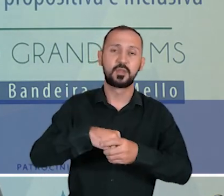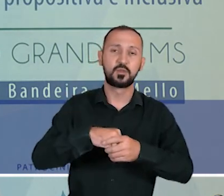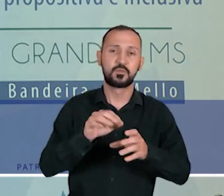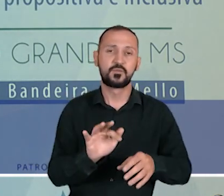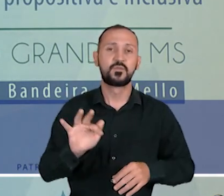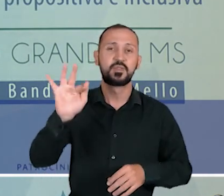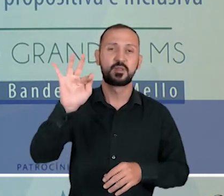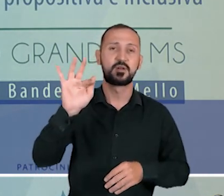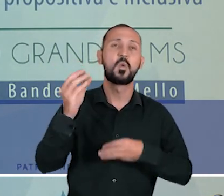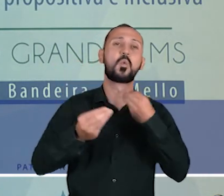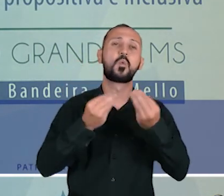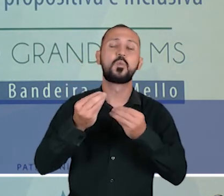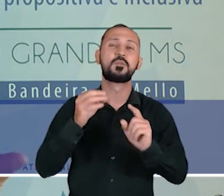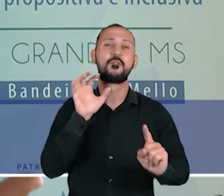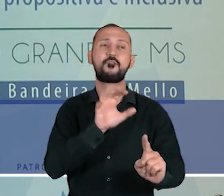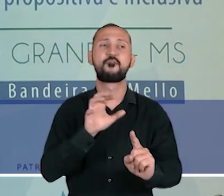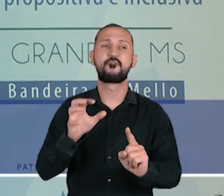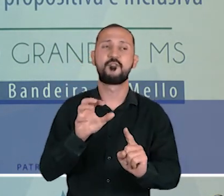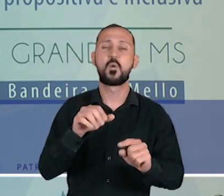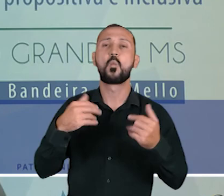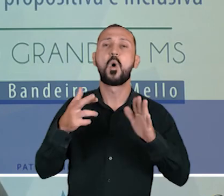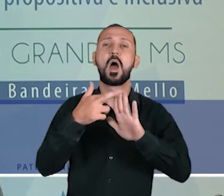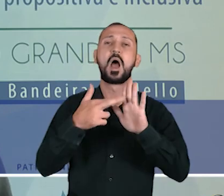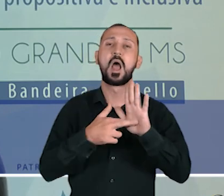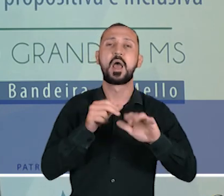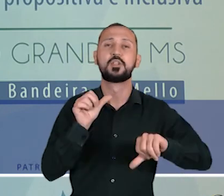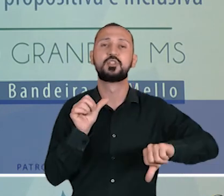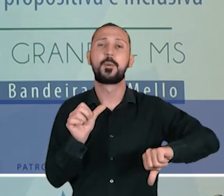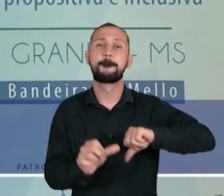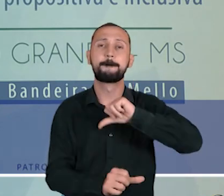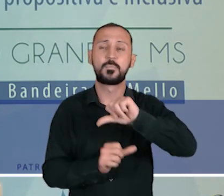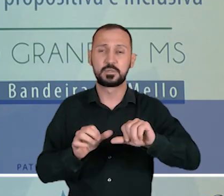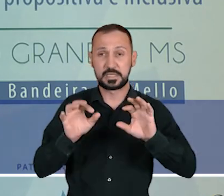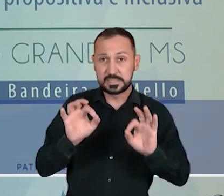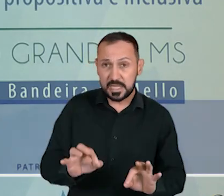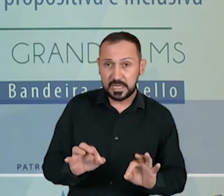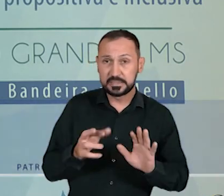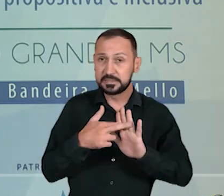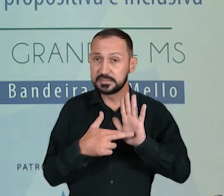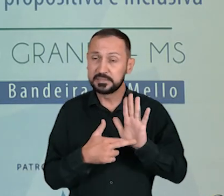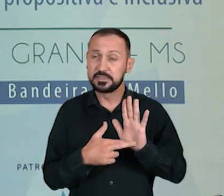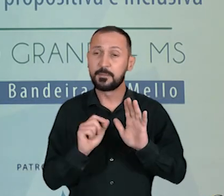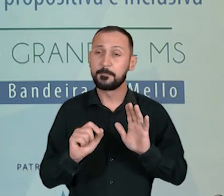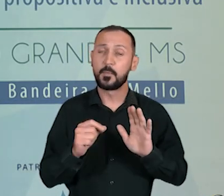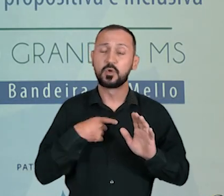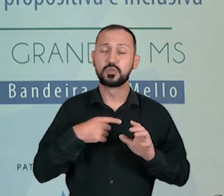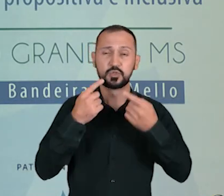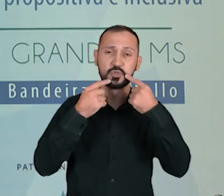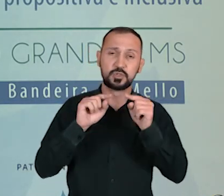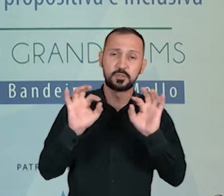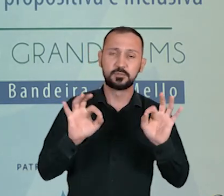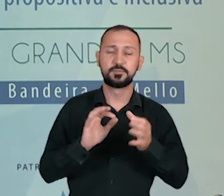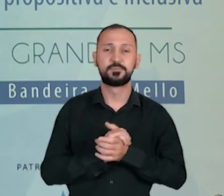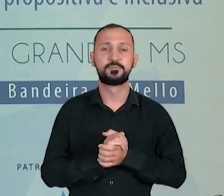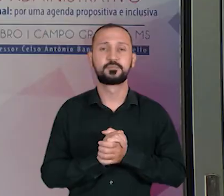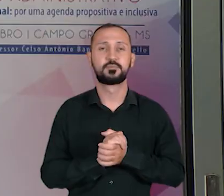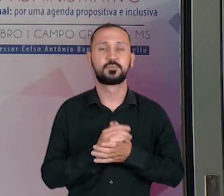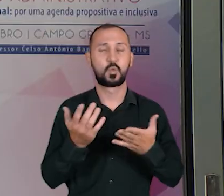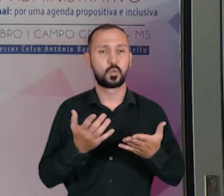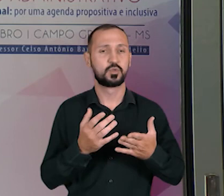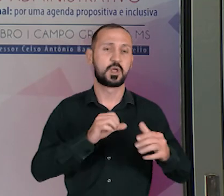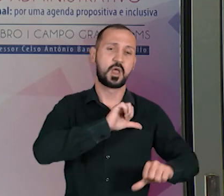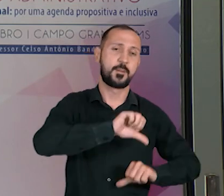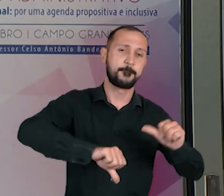no Serviço Público Federal, como eles serão impactados? Quais serão as regras de transição? Estão justas as regras de transição? Podem ser contestadas no Supremo? A